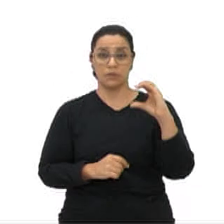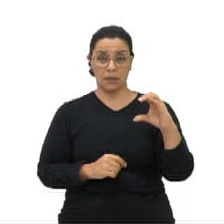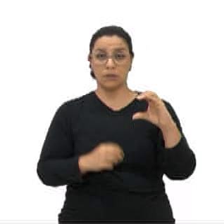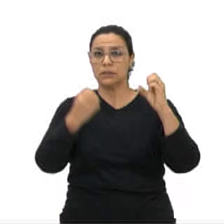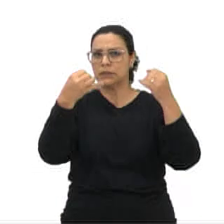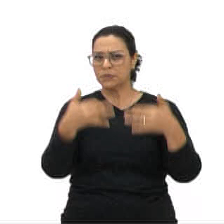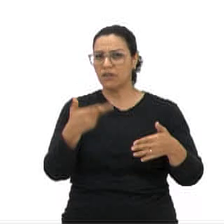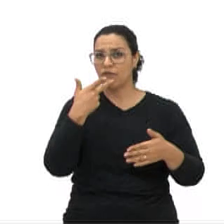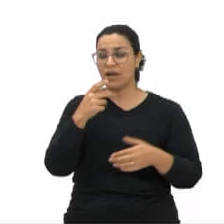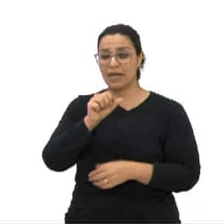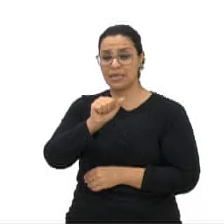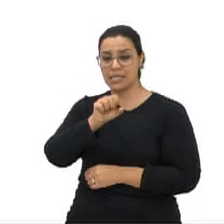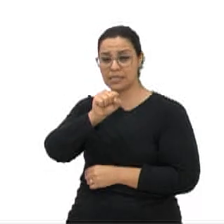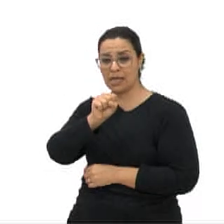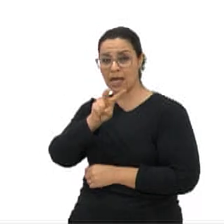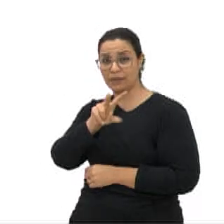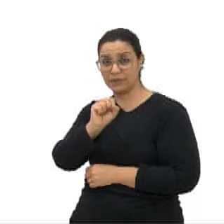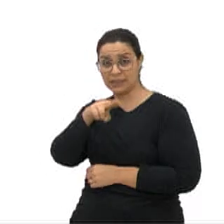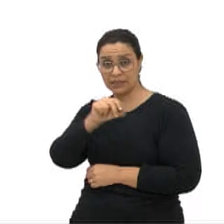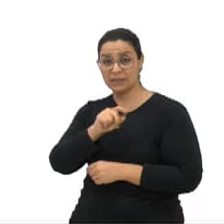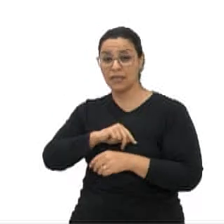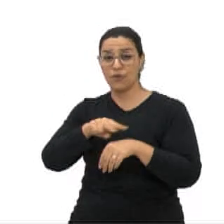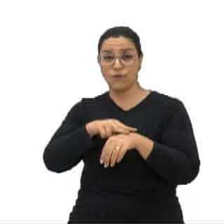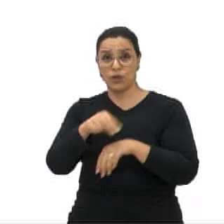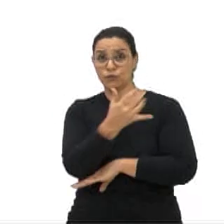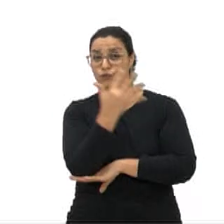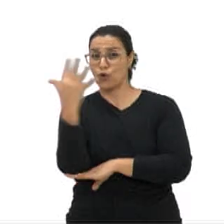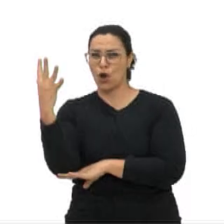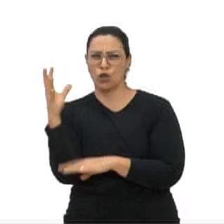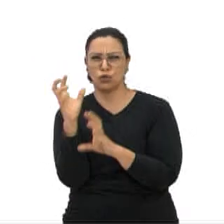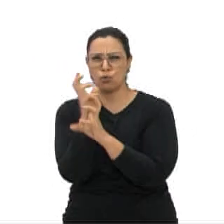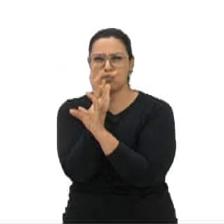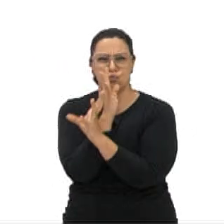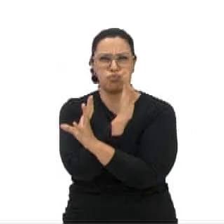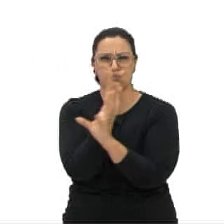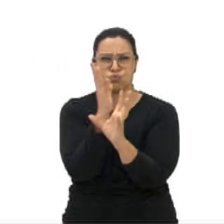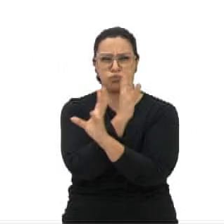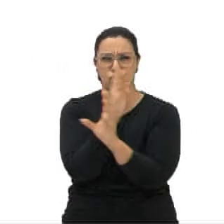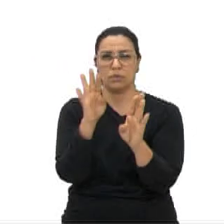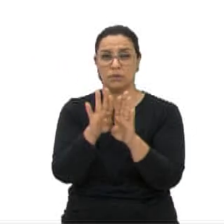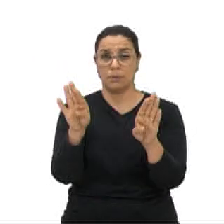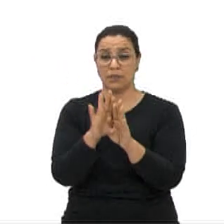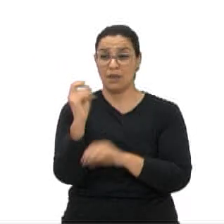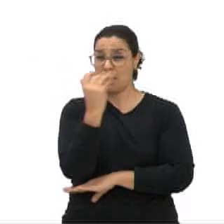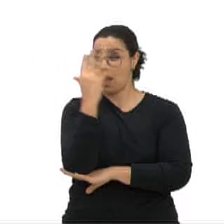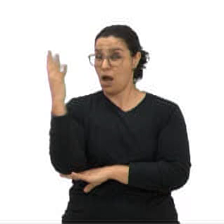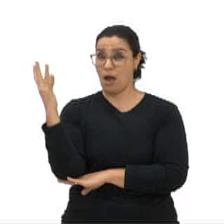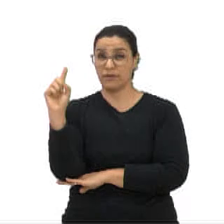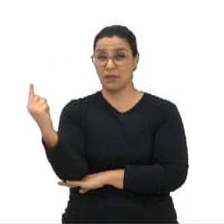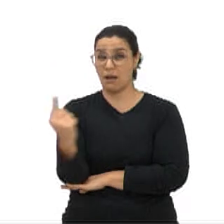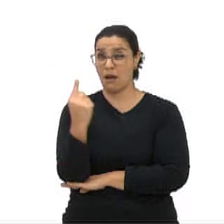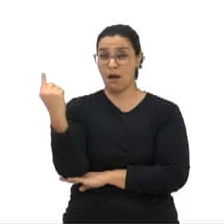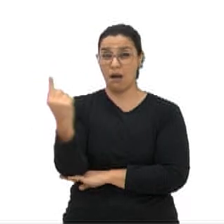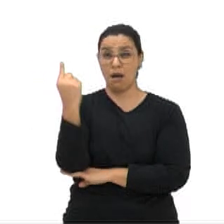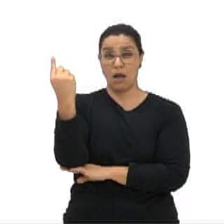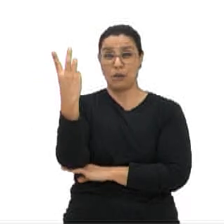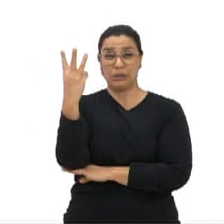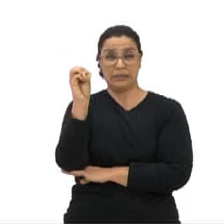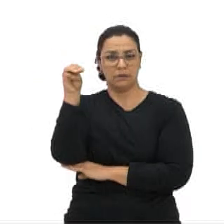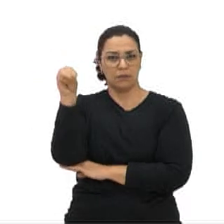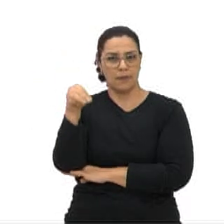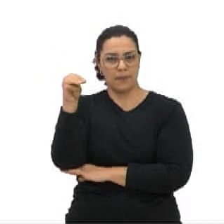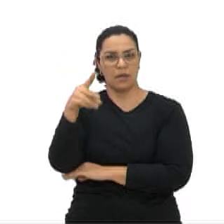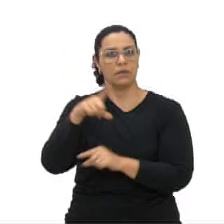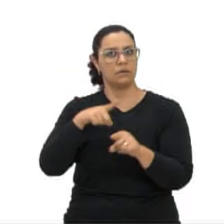C. As savanas possuem uma vegetação florestal densa que é composta por árvores que atingem mais de 30